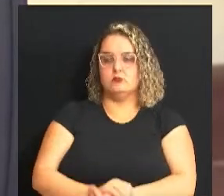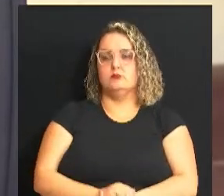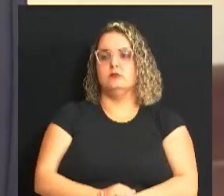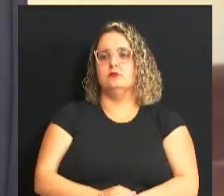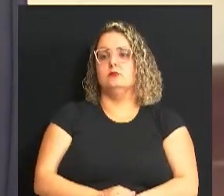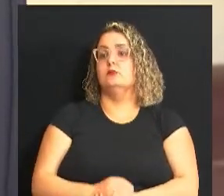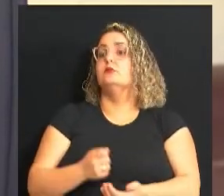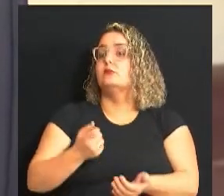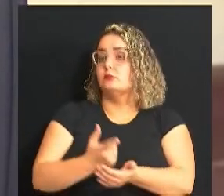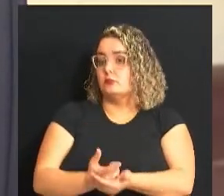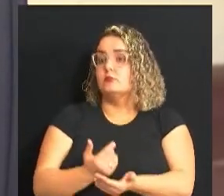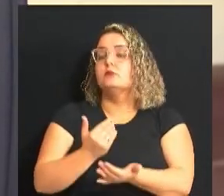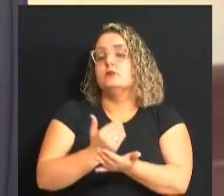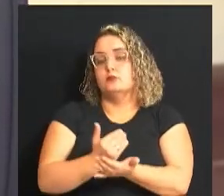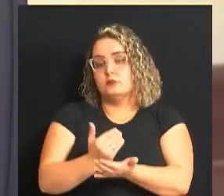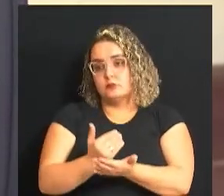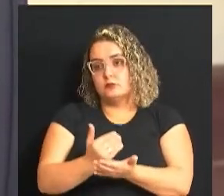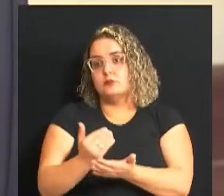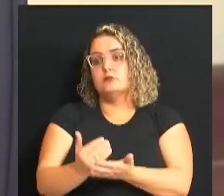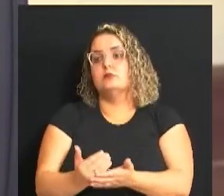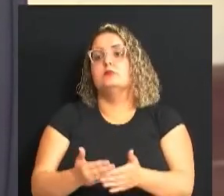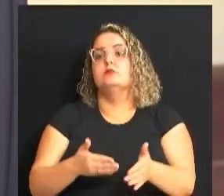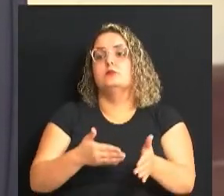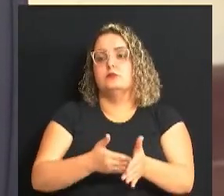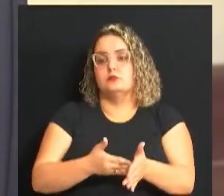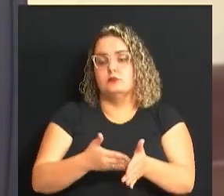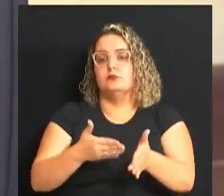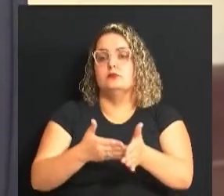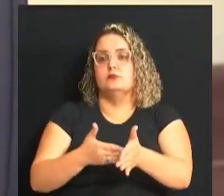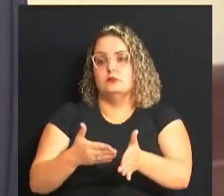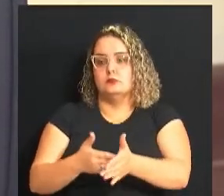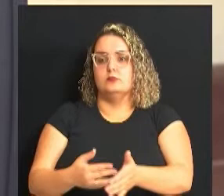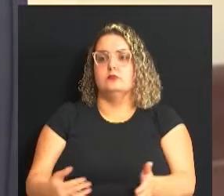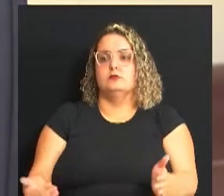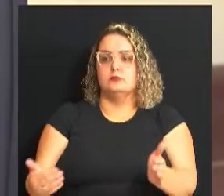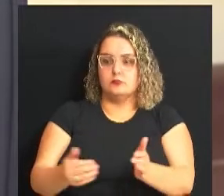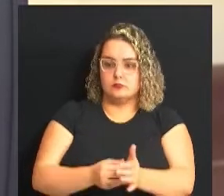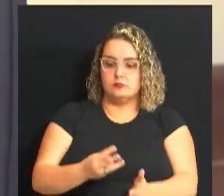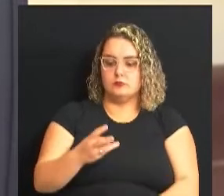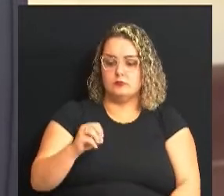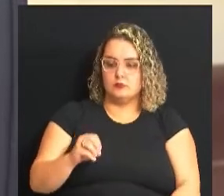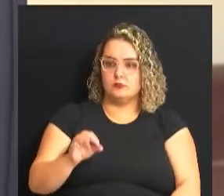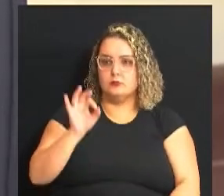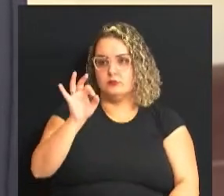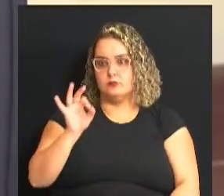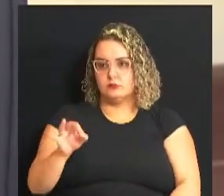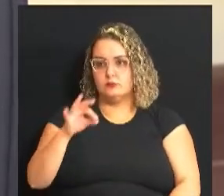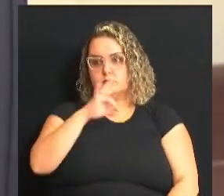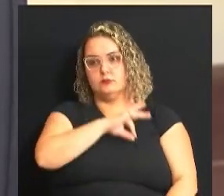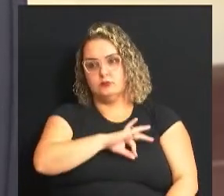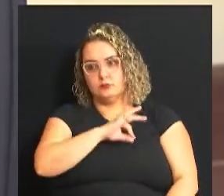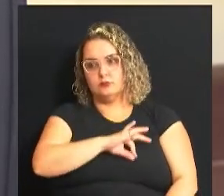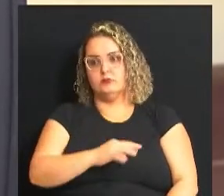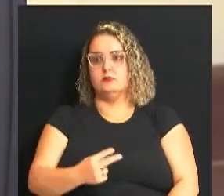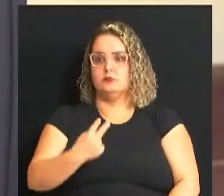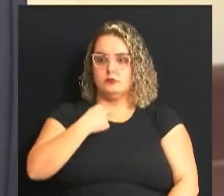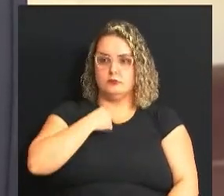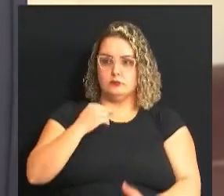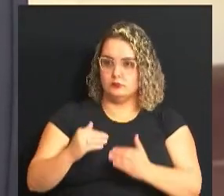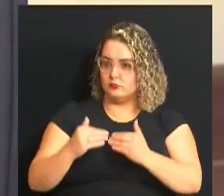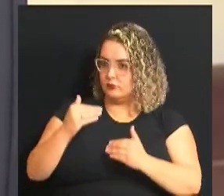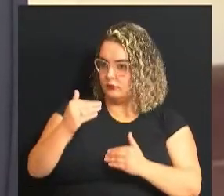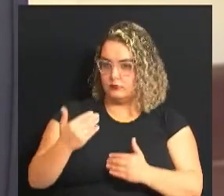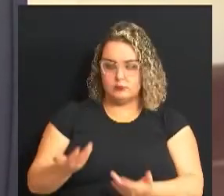forma parcelada, limitado a até 30% da renda familiar. A parcela não poderia ser superior a